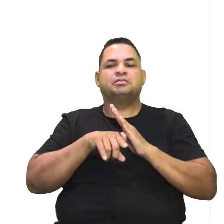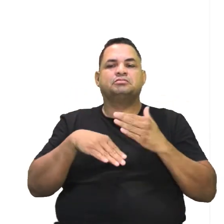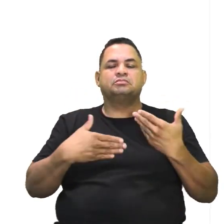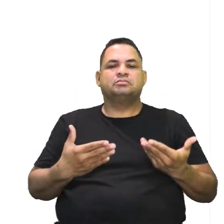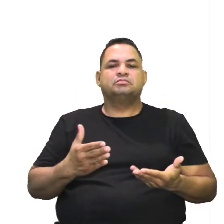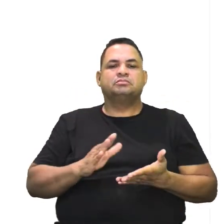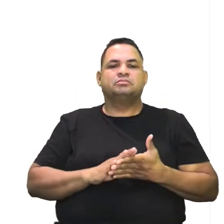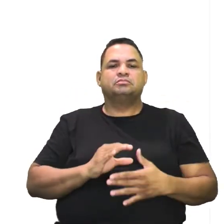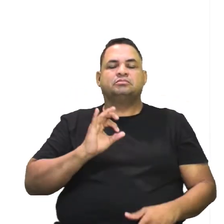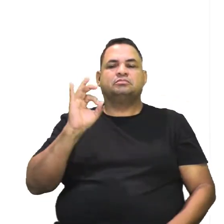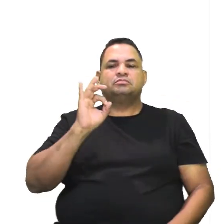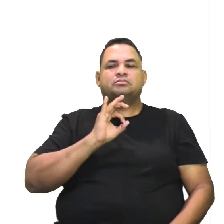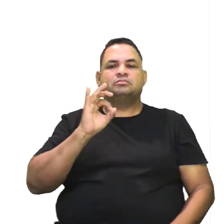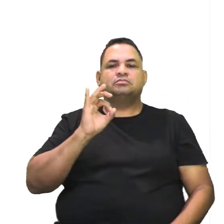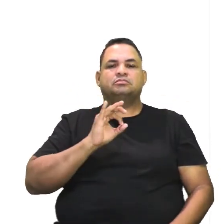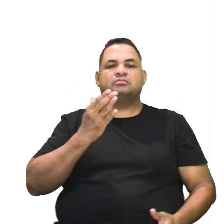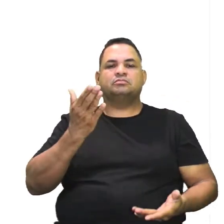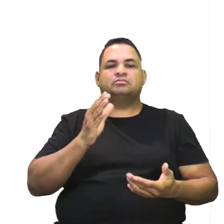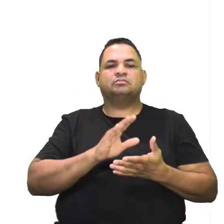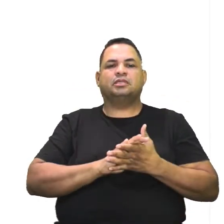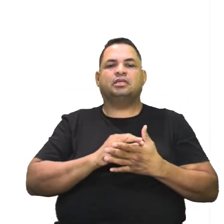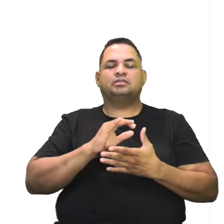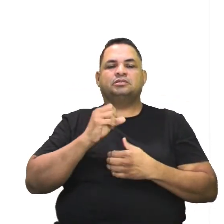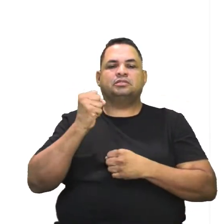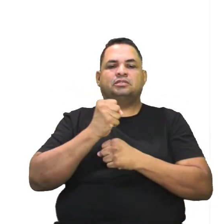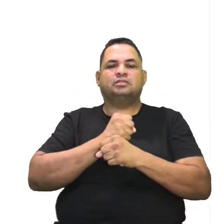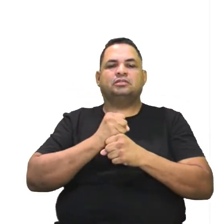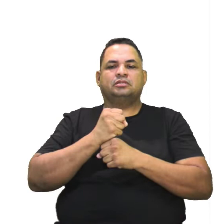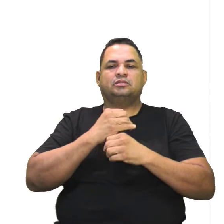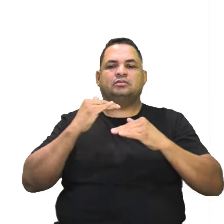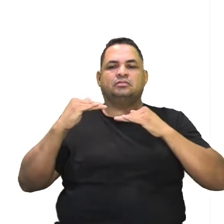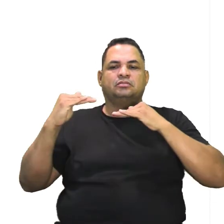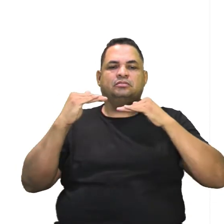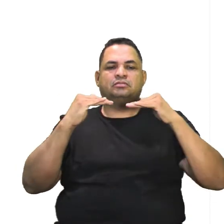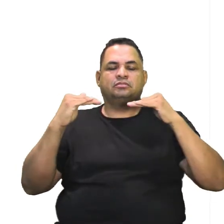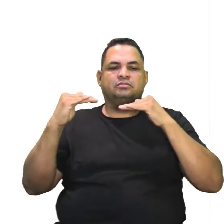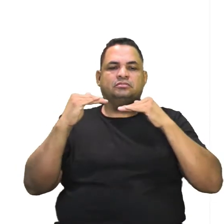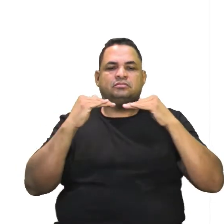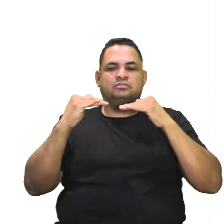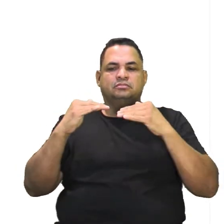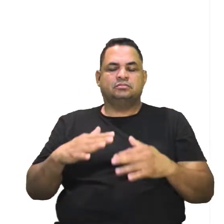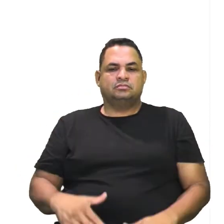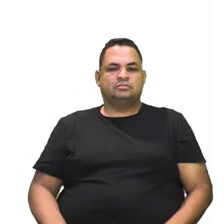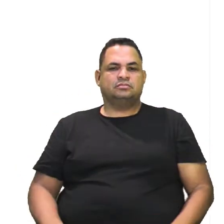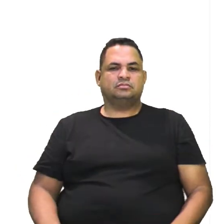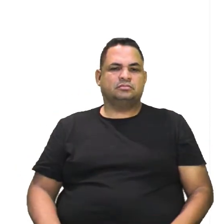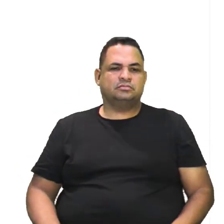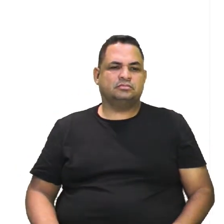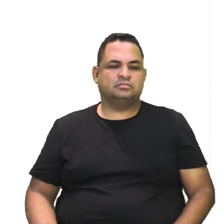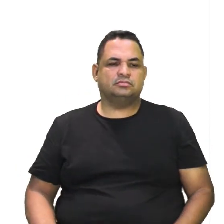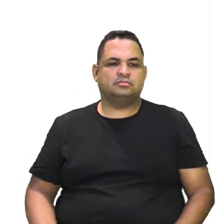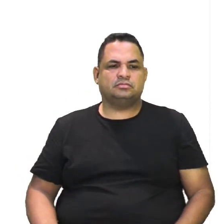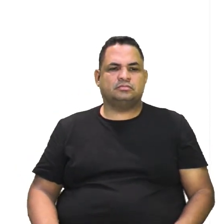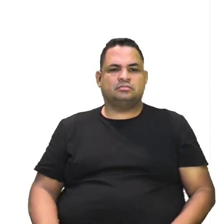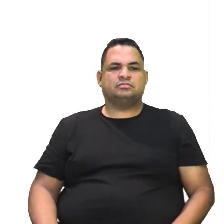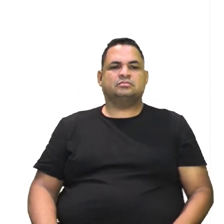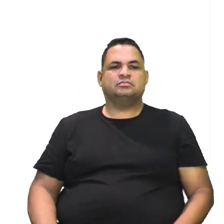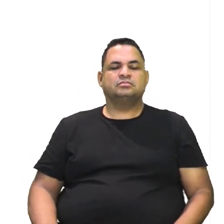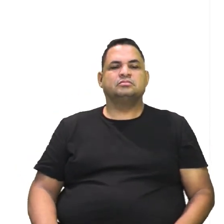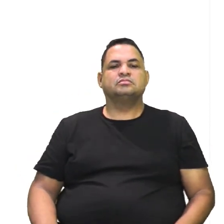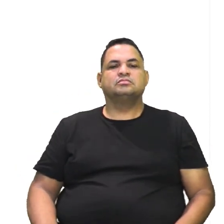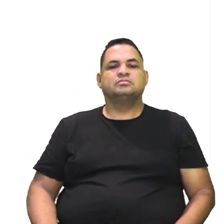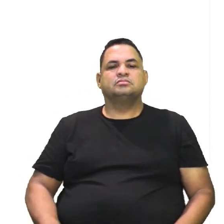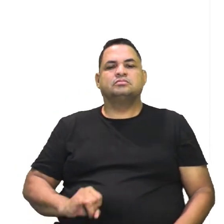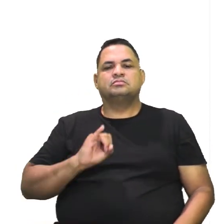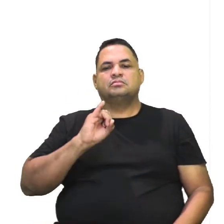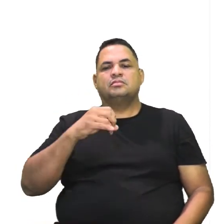querendo? Vamos lá. Ele quer a taxa anual equivalente. Então ele quer o IA. Isso. Ele quer o IA. né? A taxa anual. O IP, a taxa atual